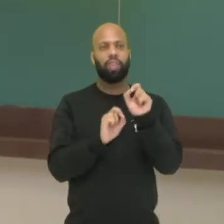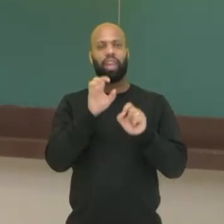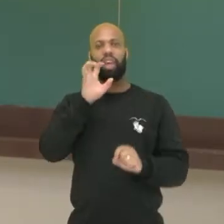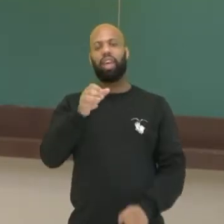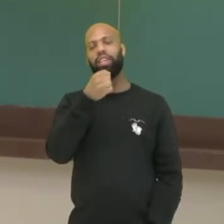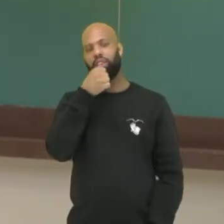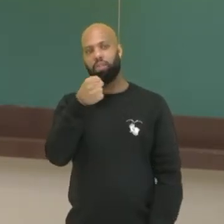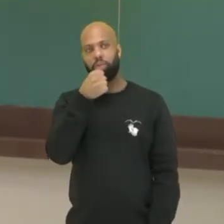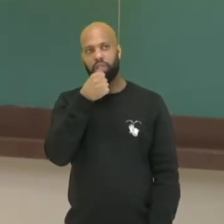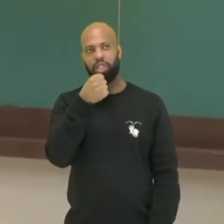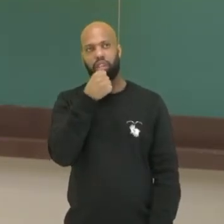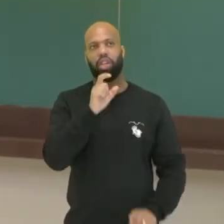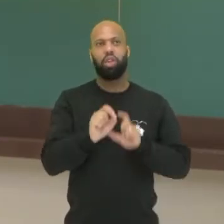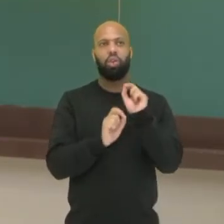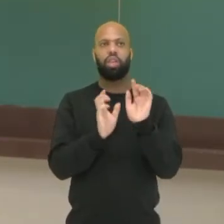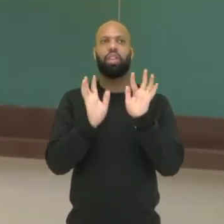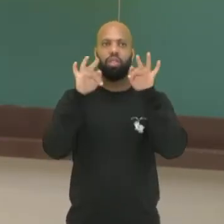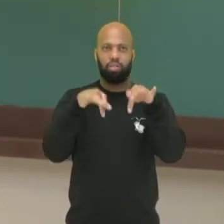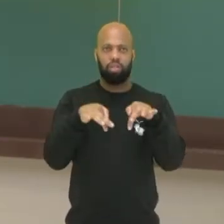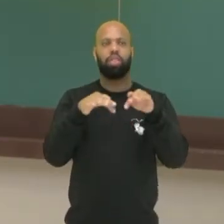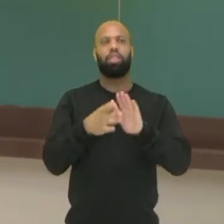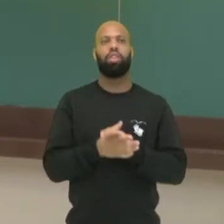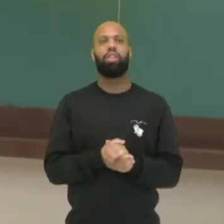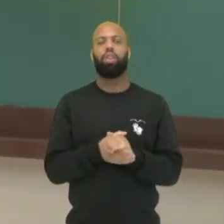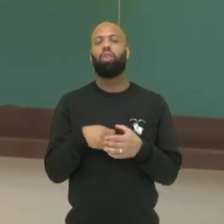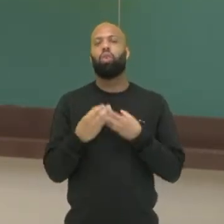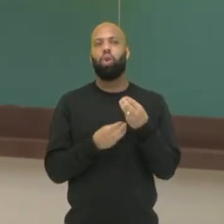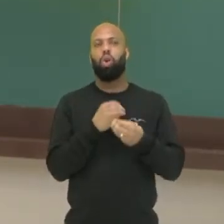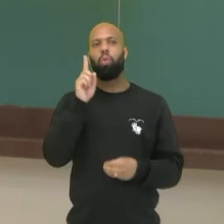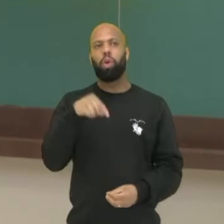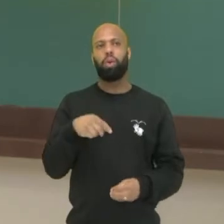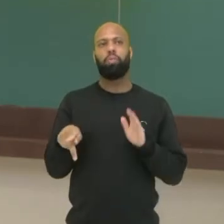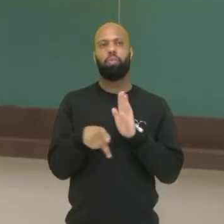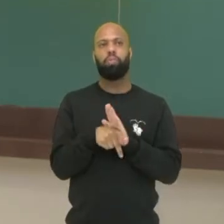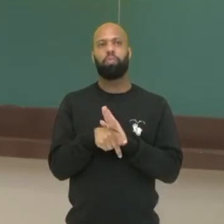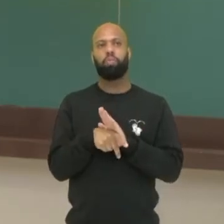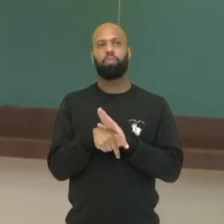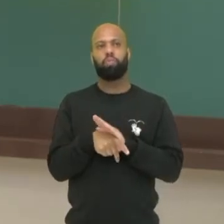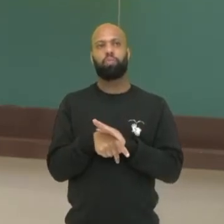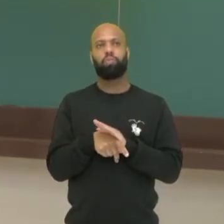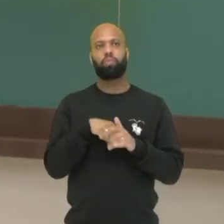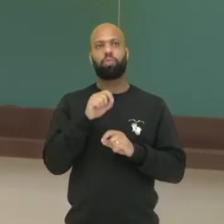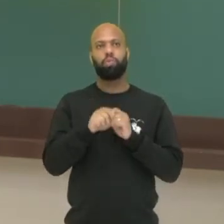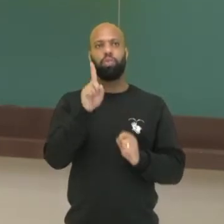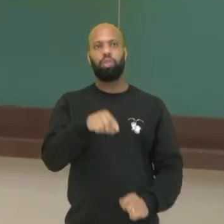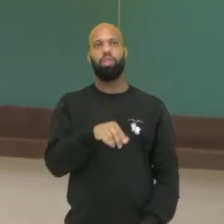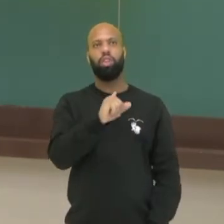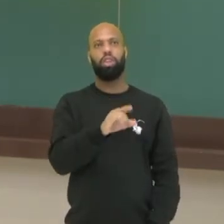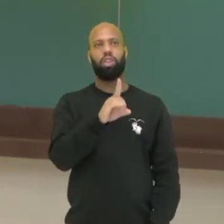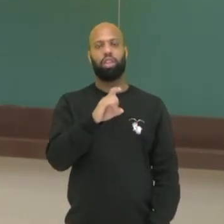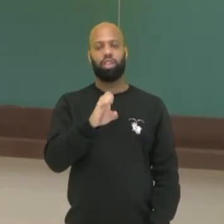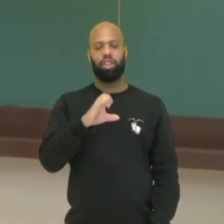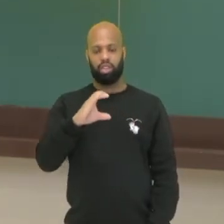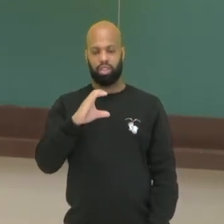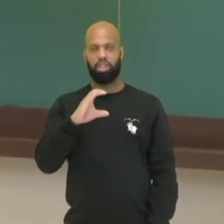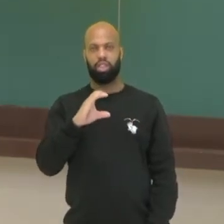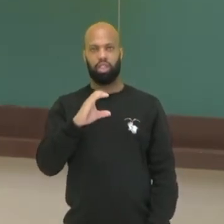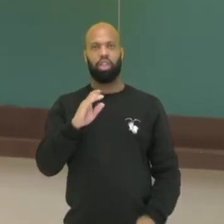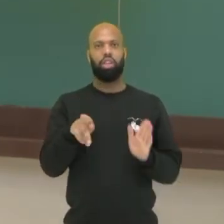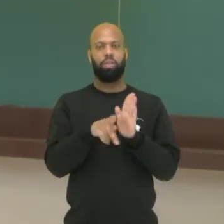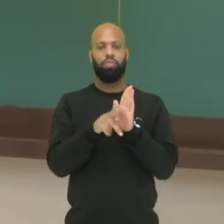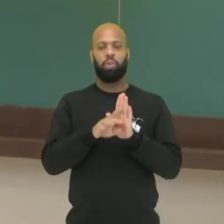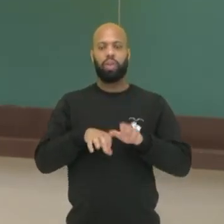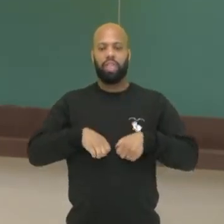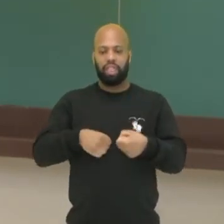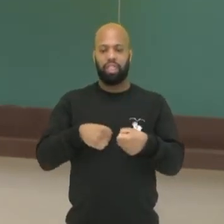reportagem finaliza com a fala do IDEC, do Instituto de Defesa do Consumidor, falando que ele